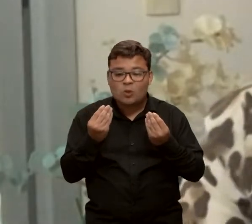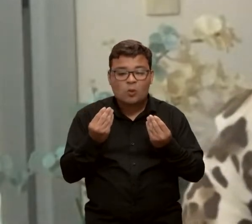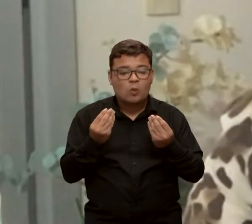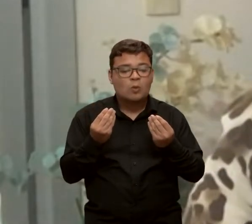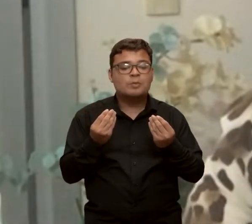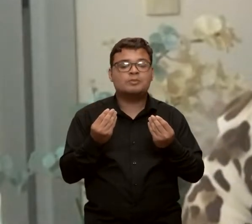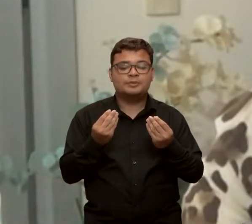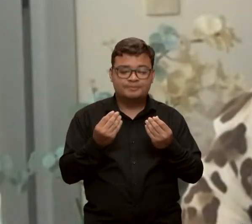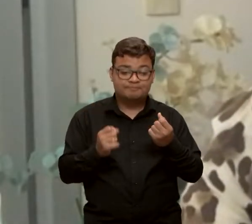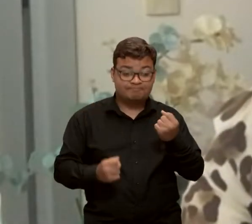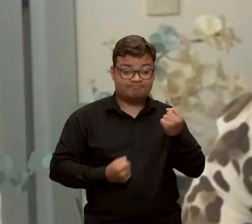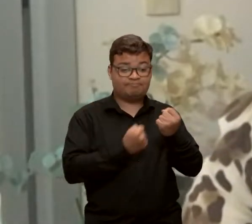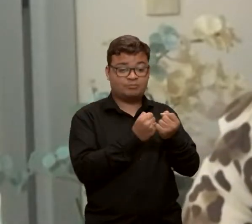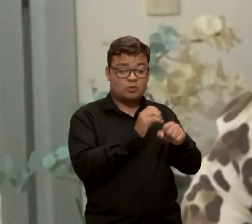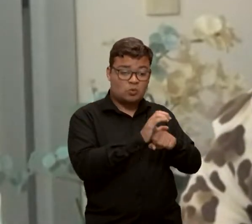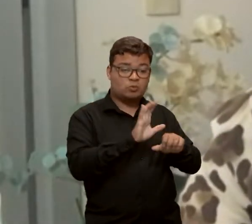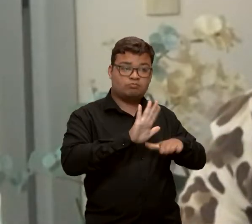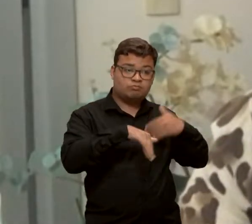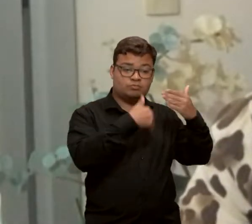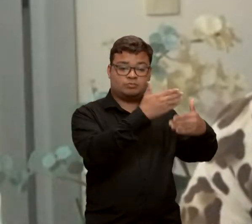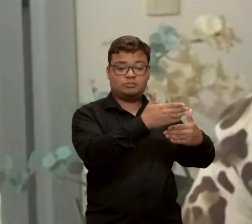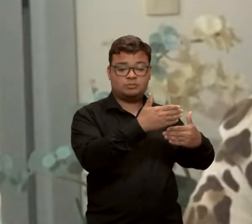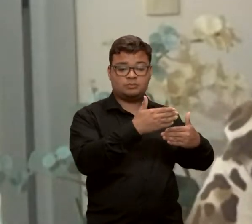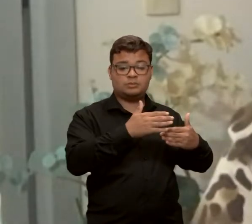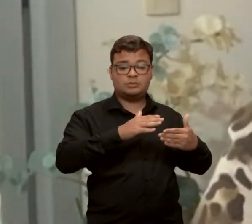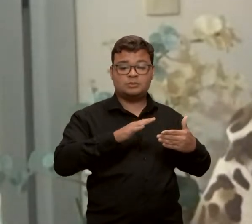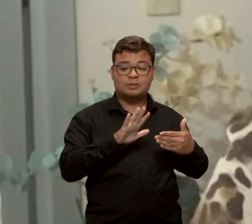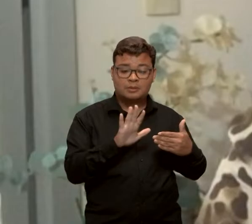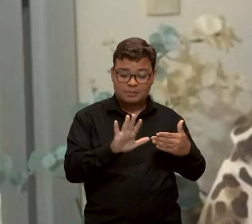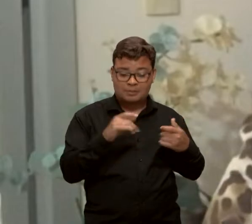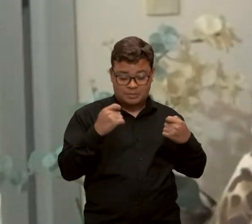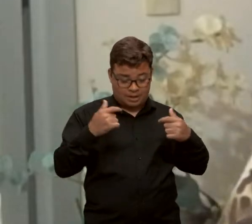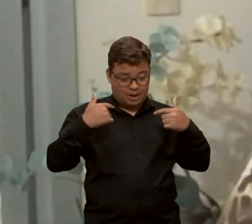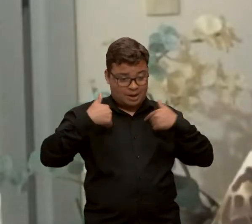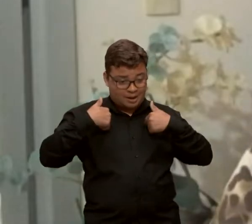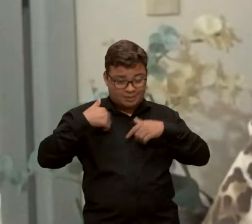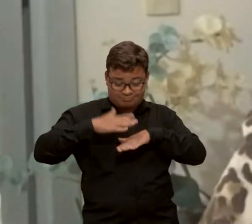força para esse curso sem que eu mesmo